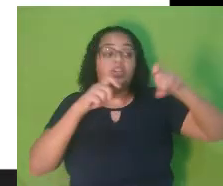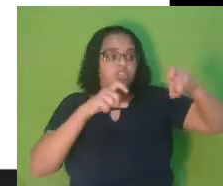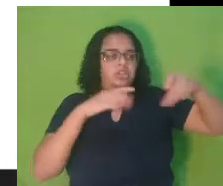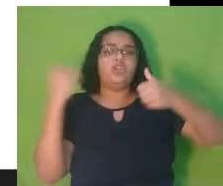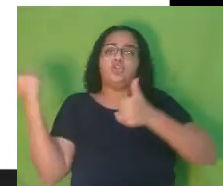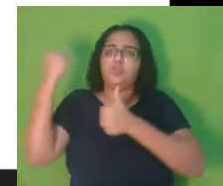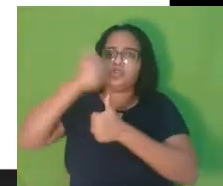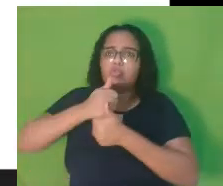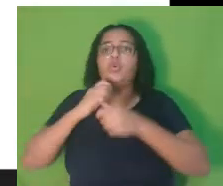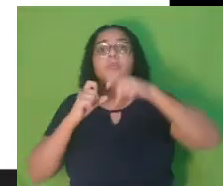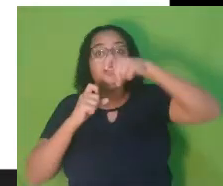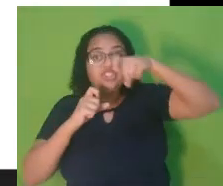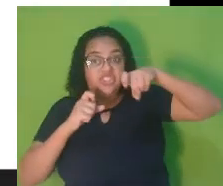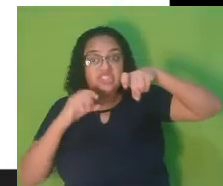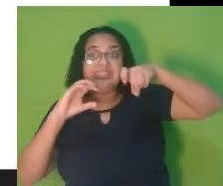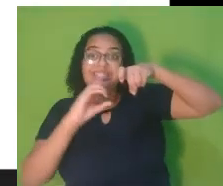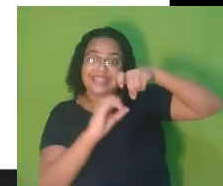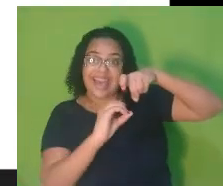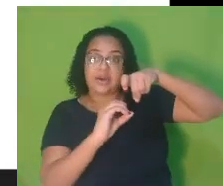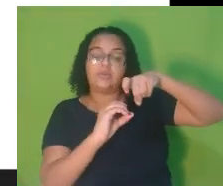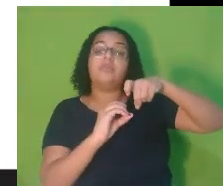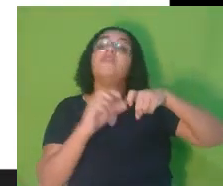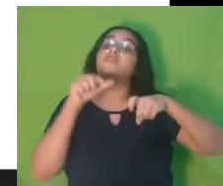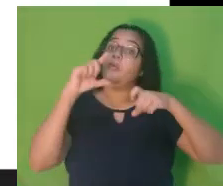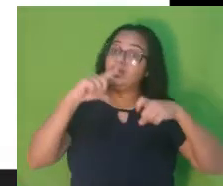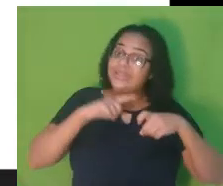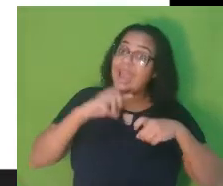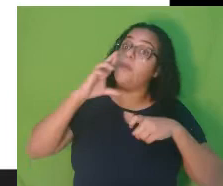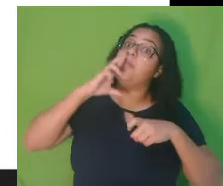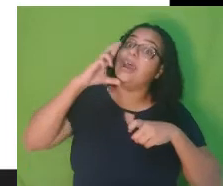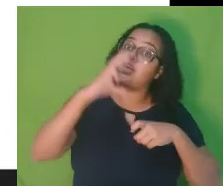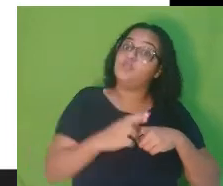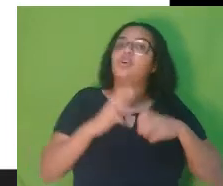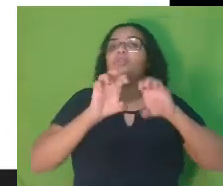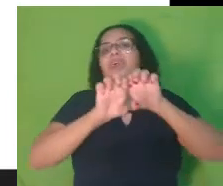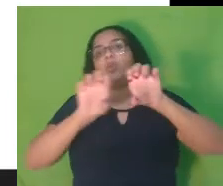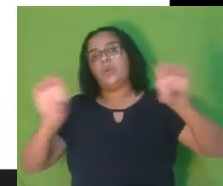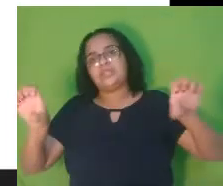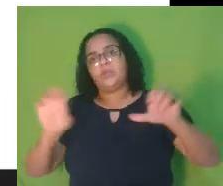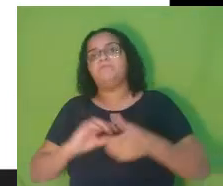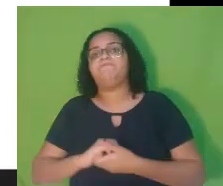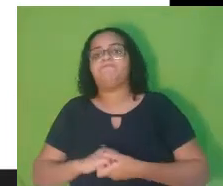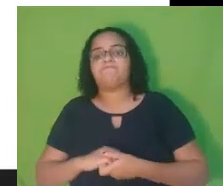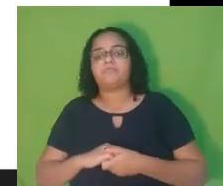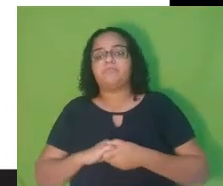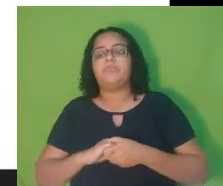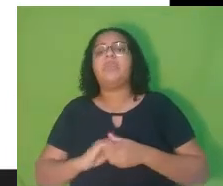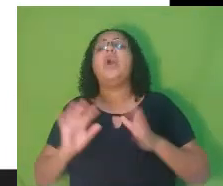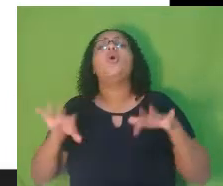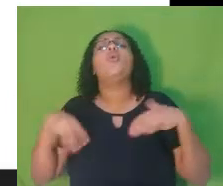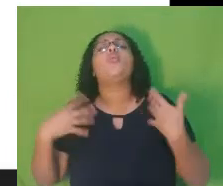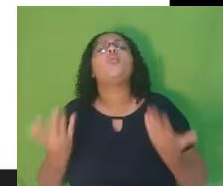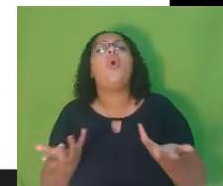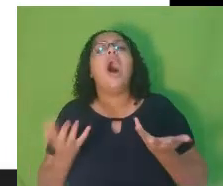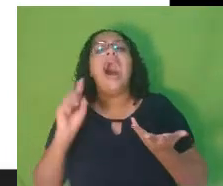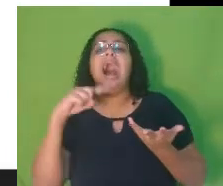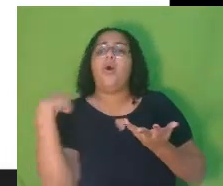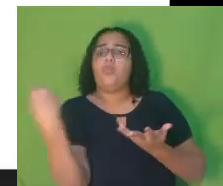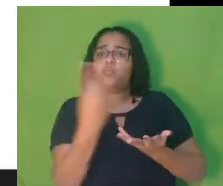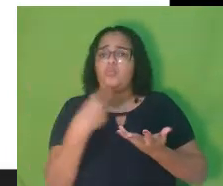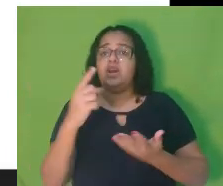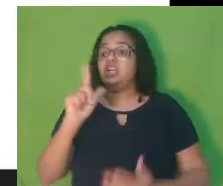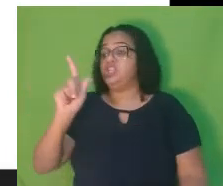x0, a gente vai obter uma solução para essa equação. Qual é a